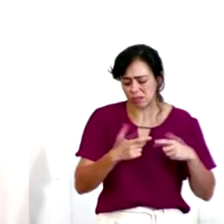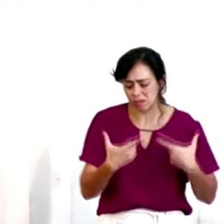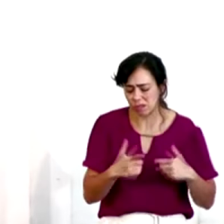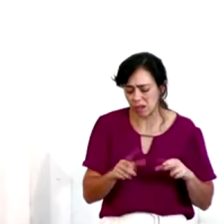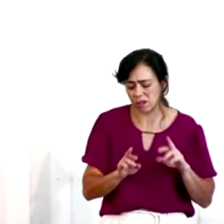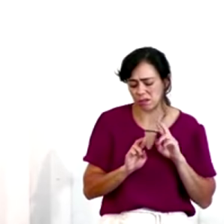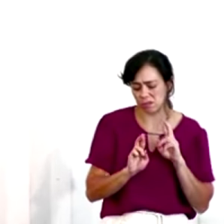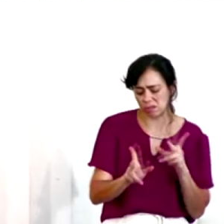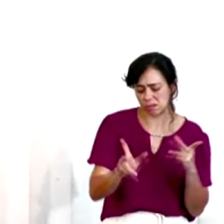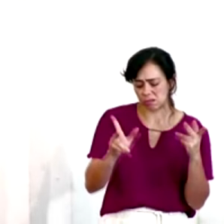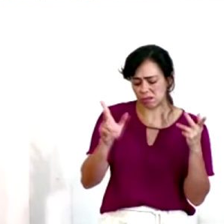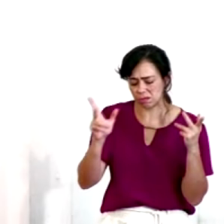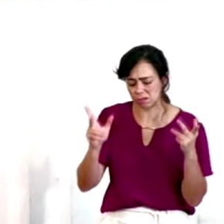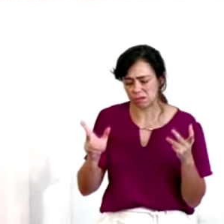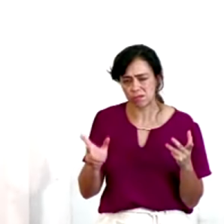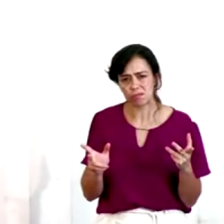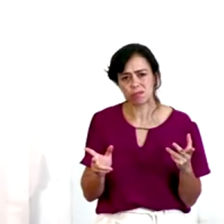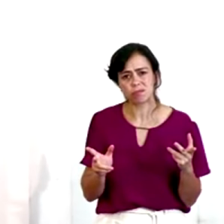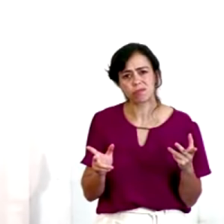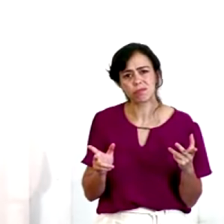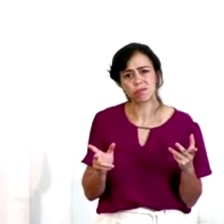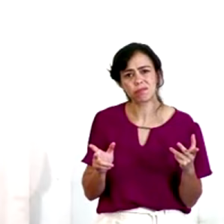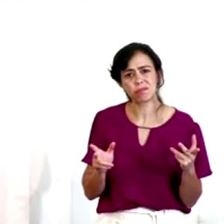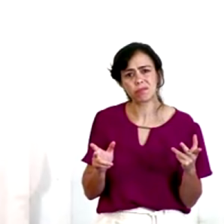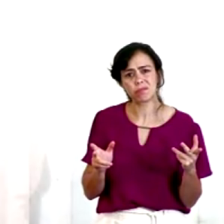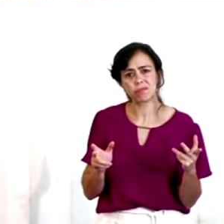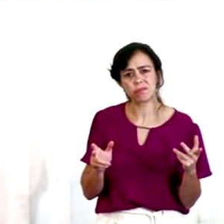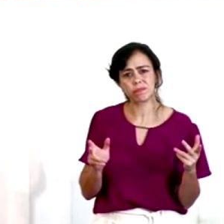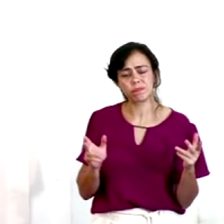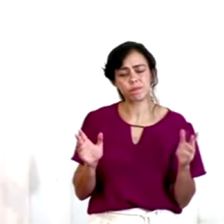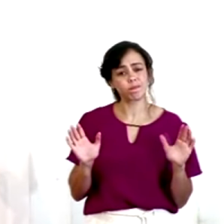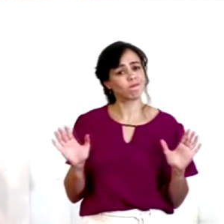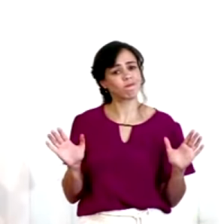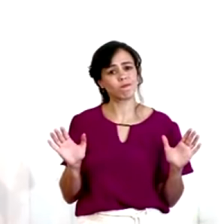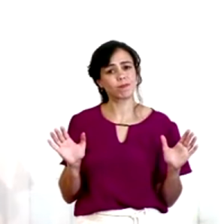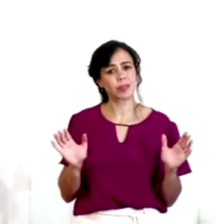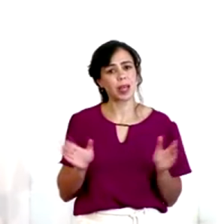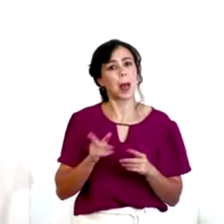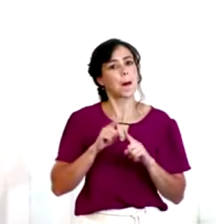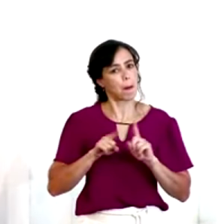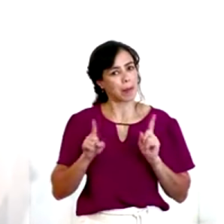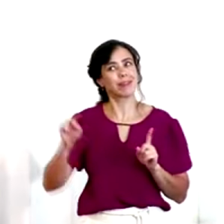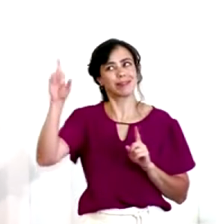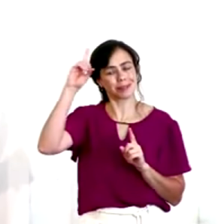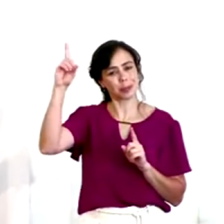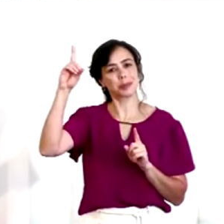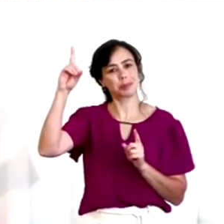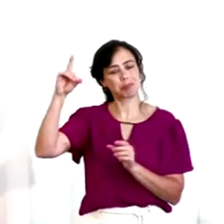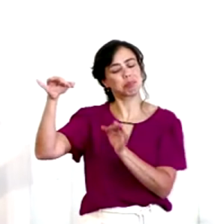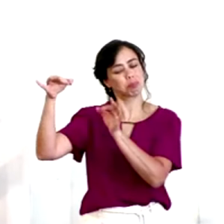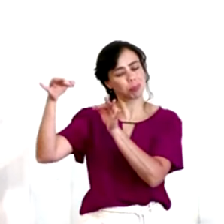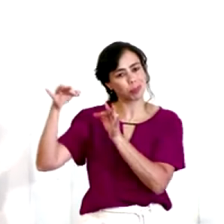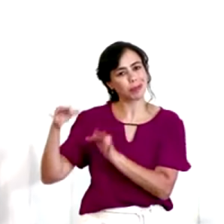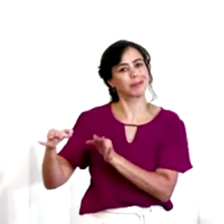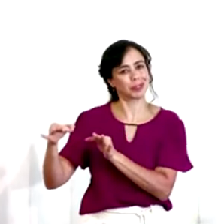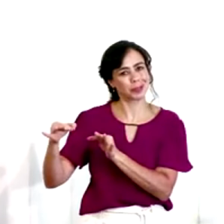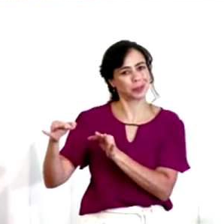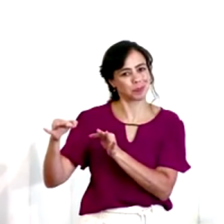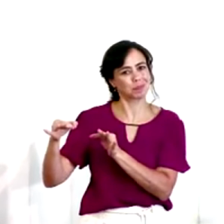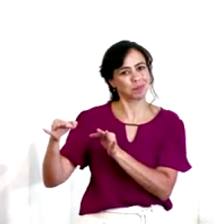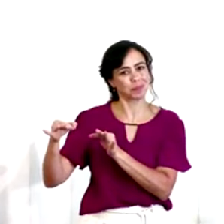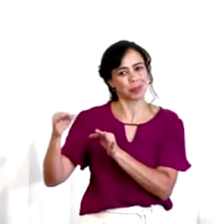Pois é, na providência de Deus, em sua imensa e grandiosa